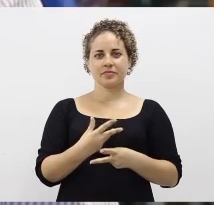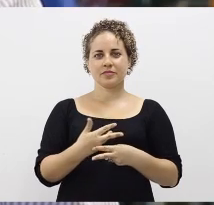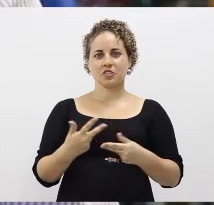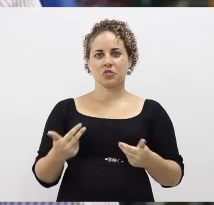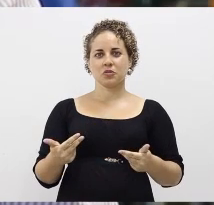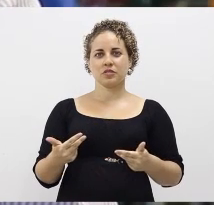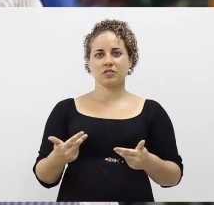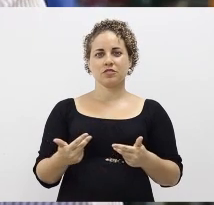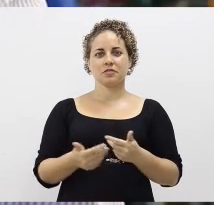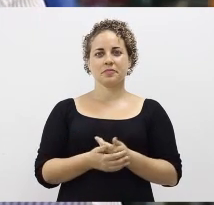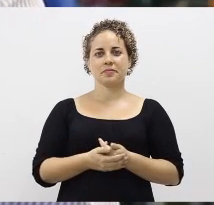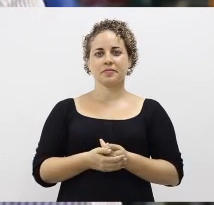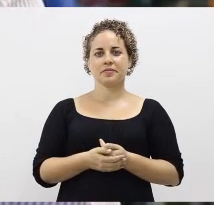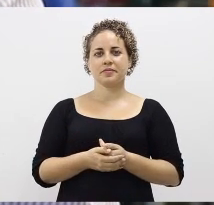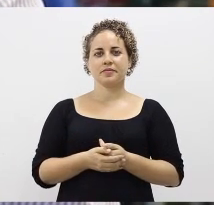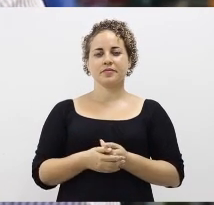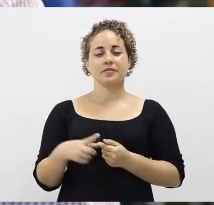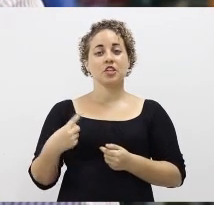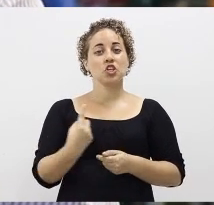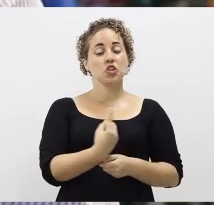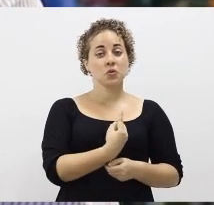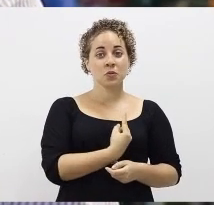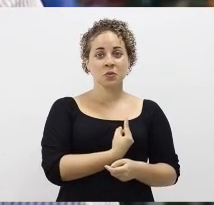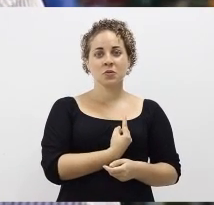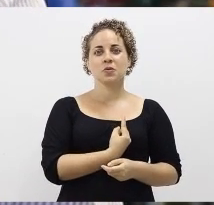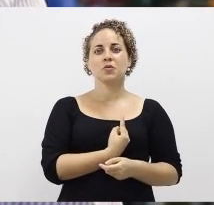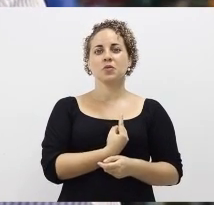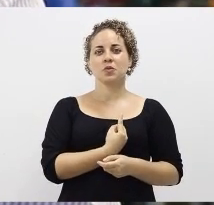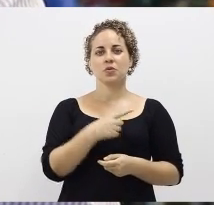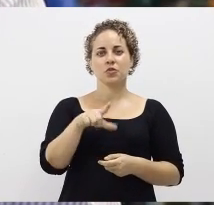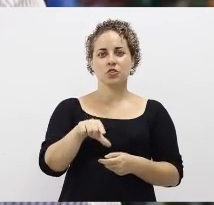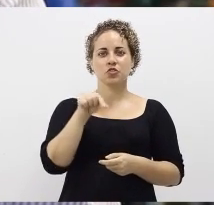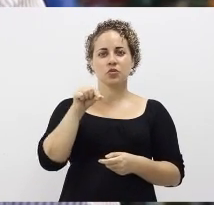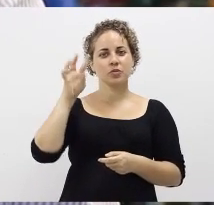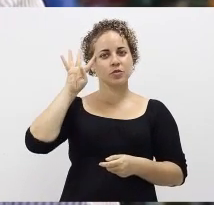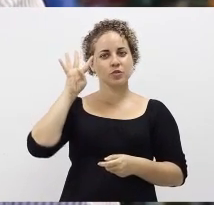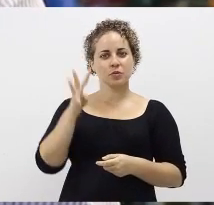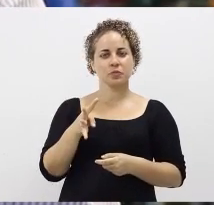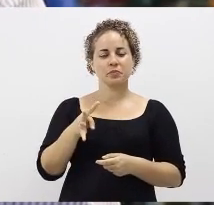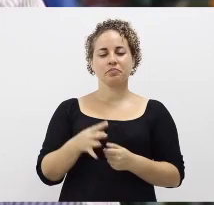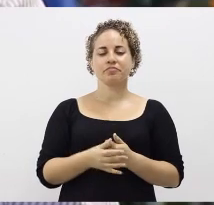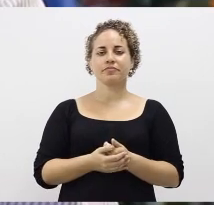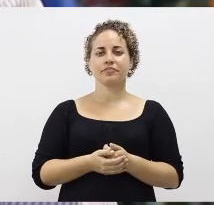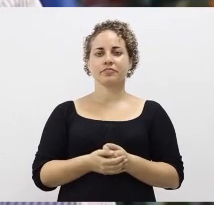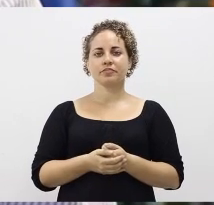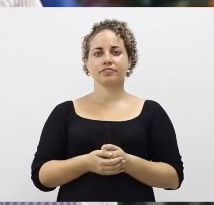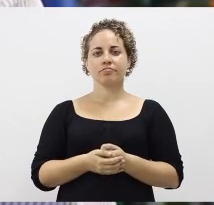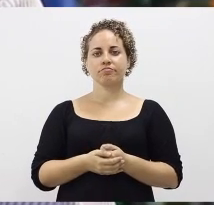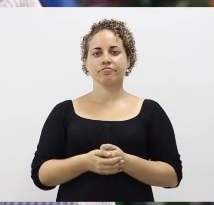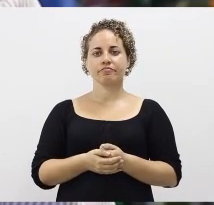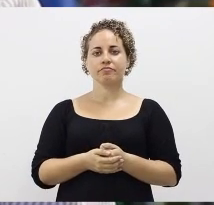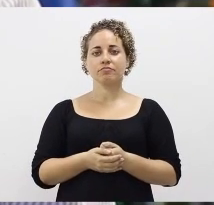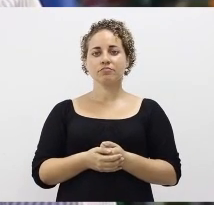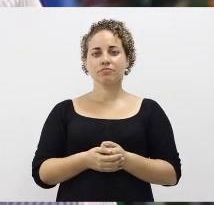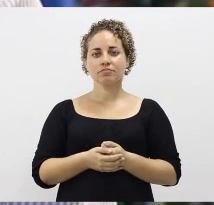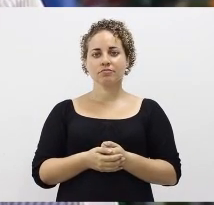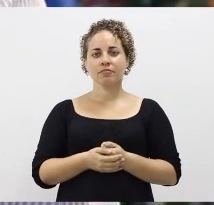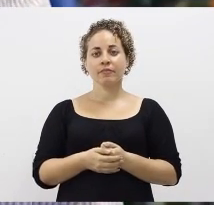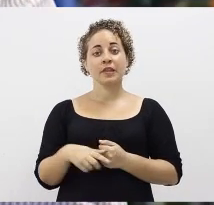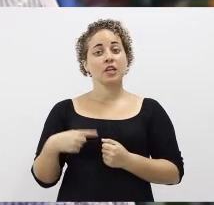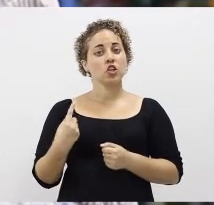3 condições em que nós tomamos a tomada de decisão. Primeira delas,